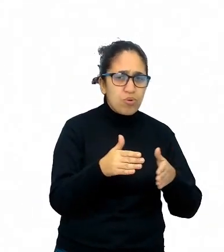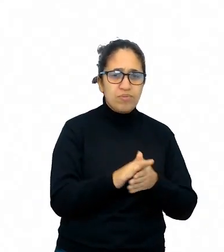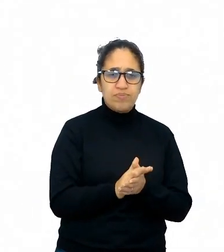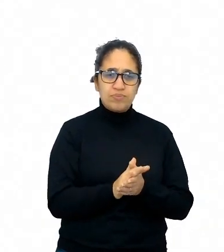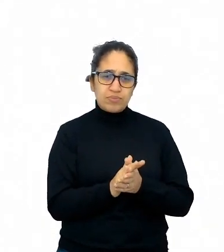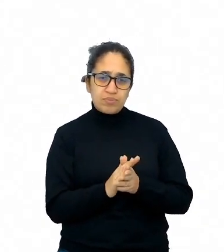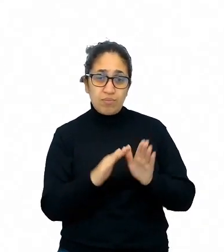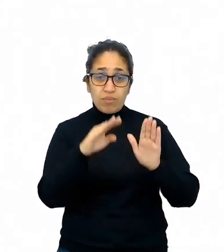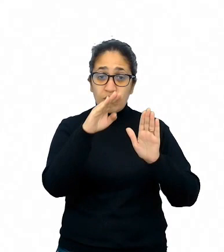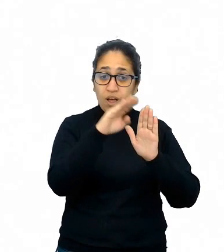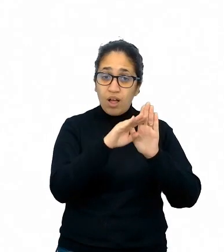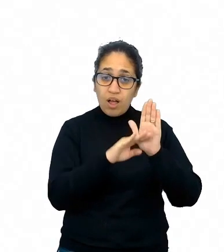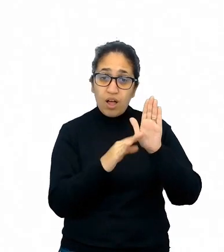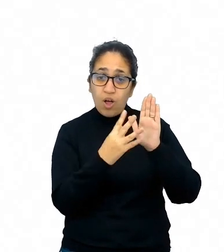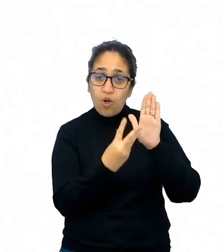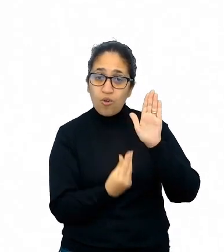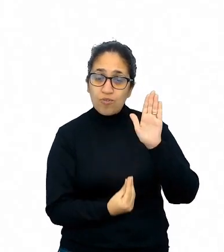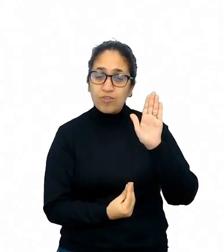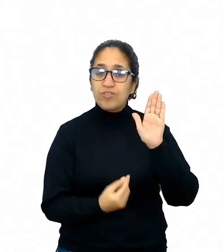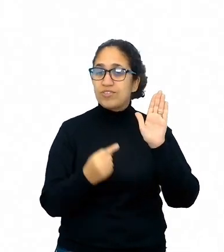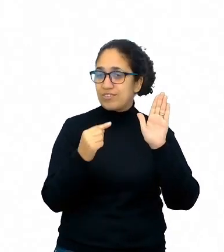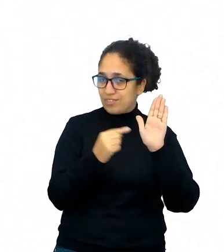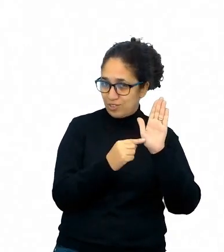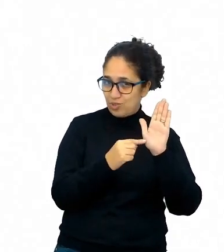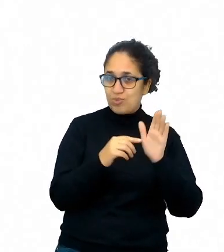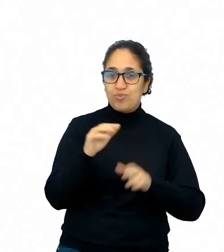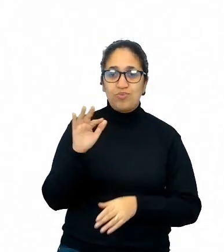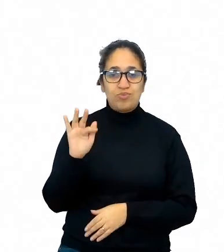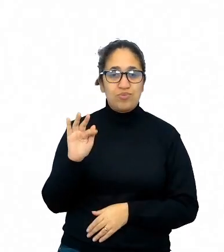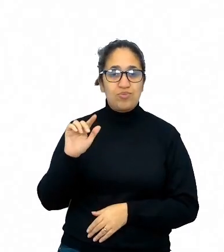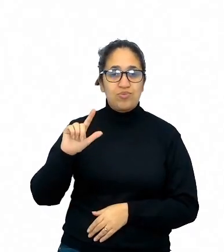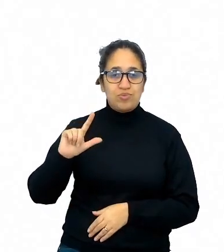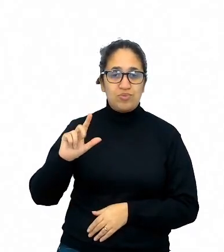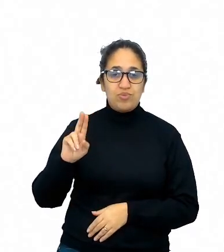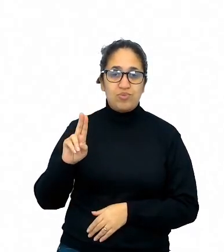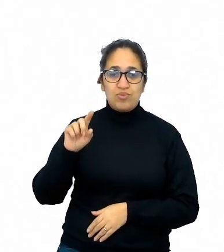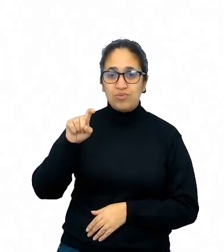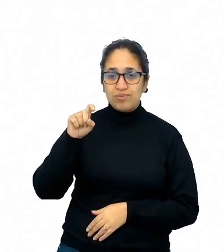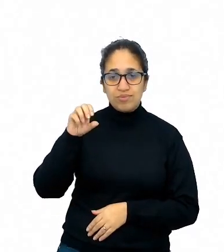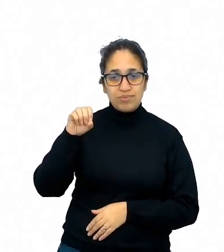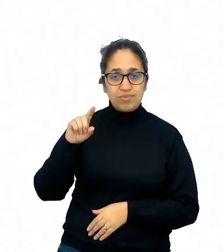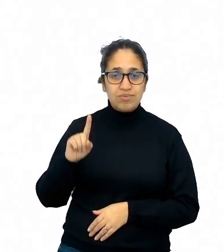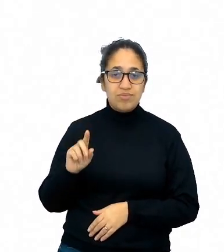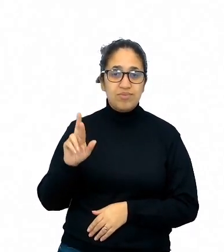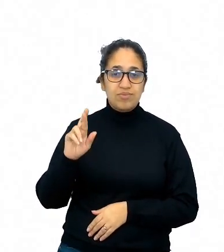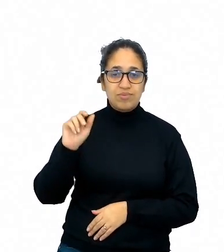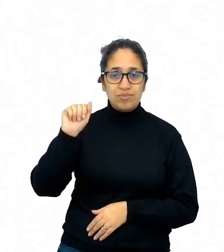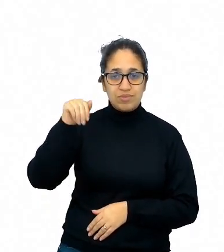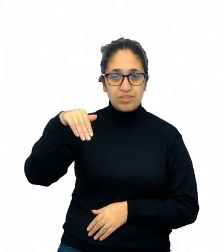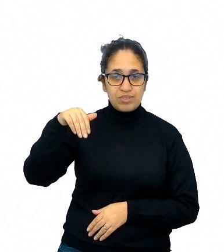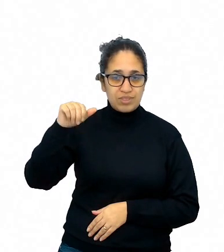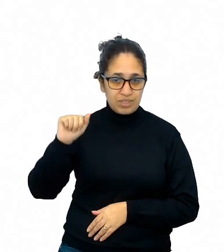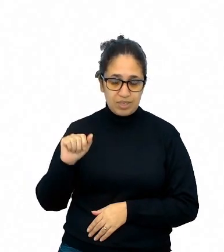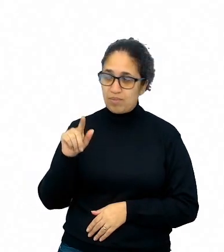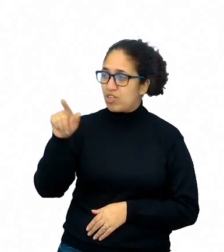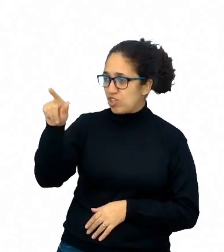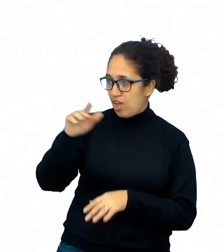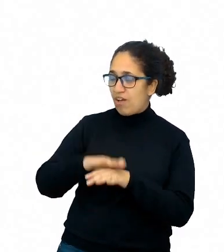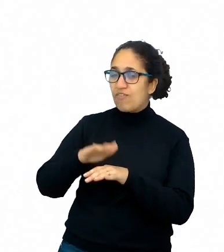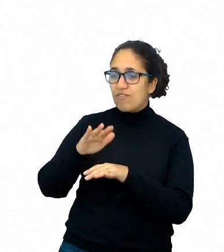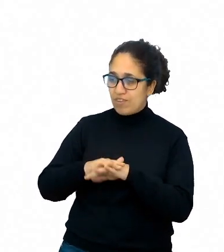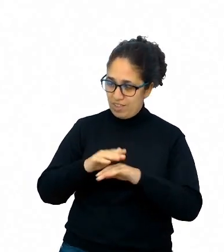na construção do algoritmo por meio de um fluxograma, né? Vocês já fizeram um fluxograma aí